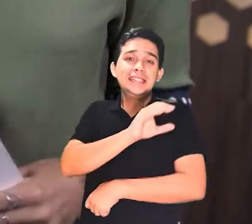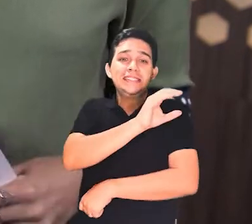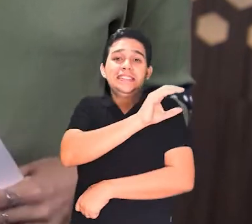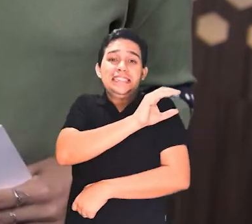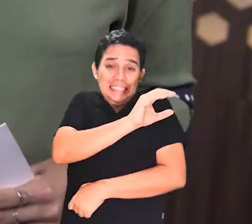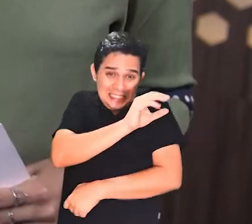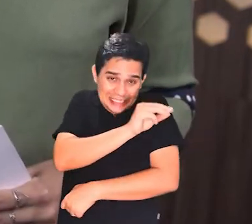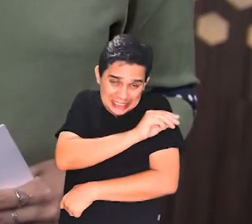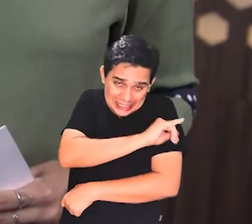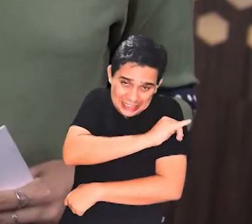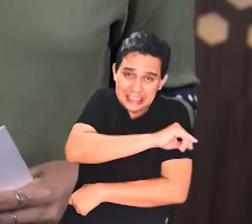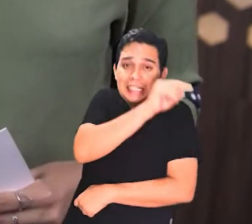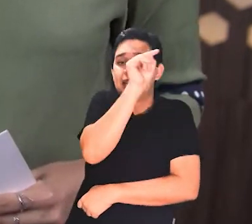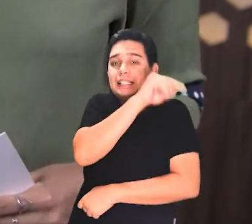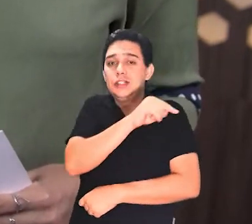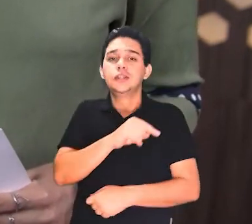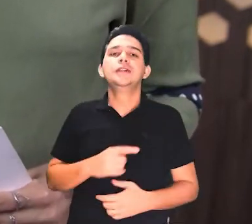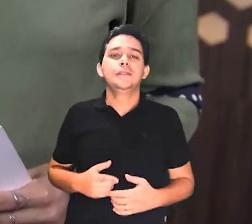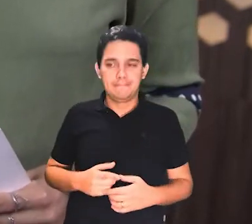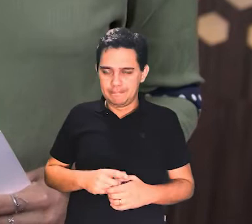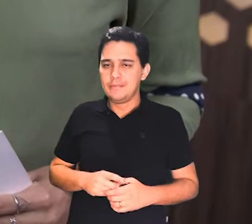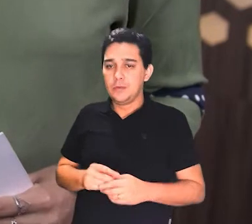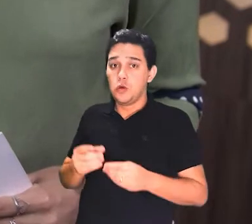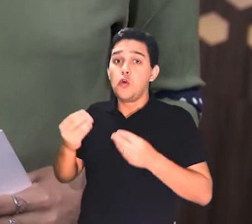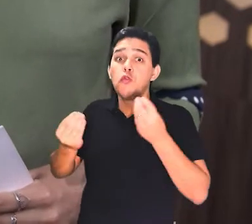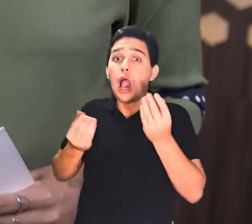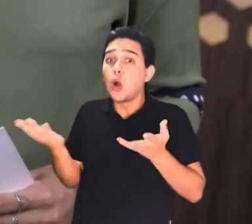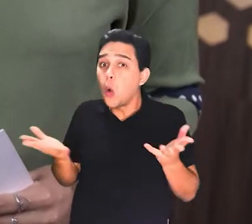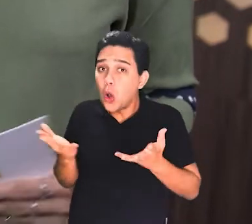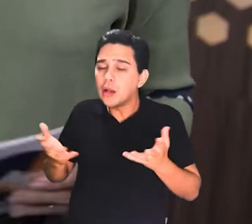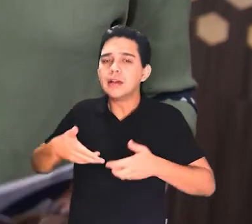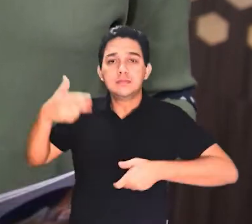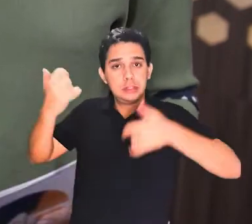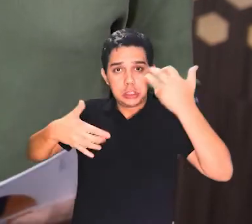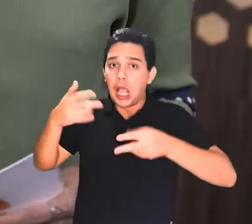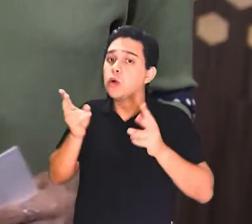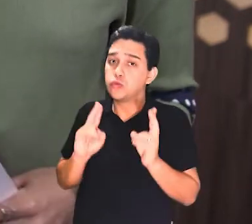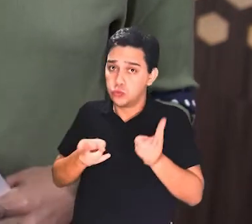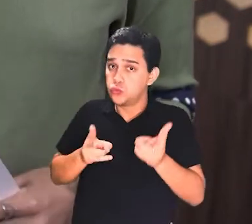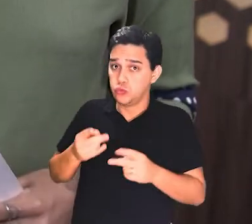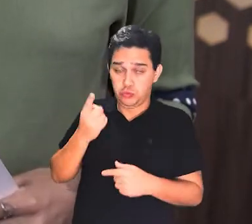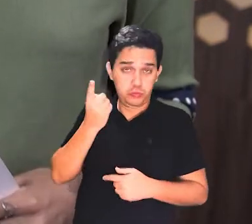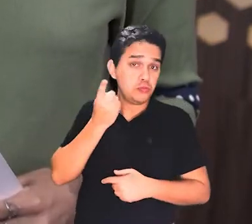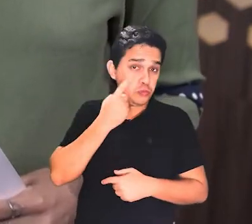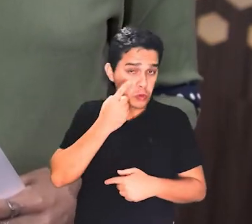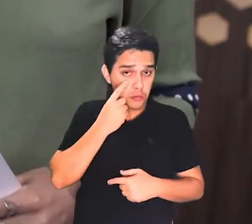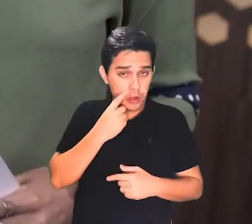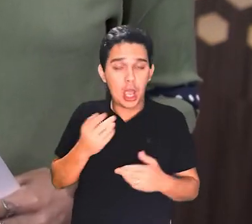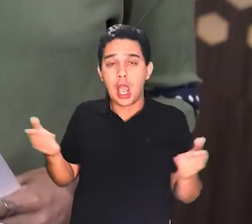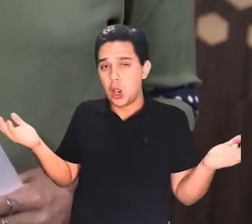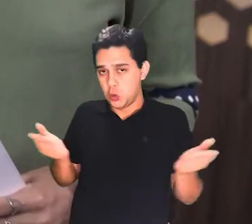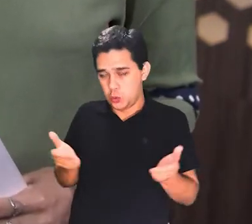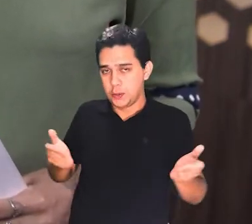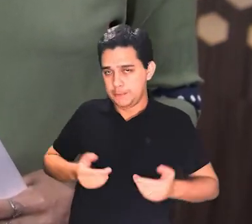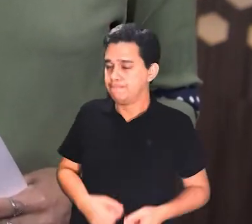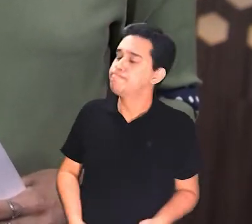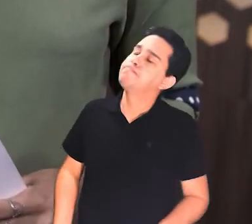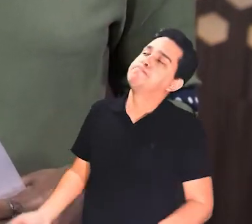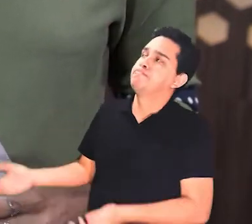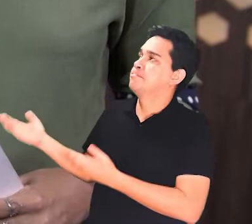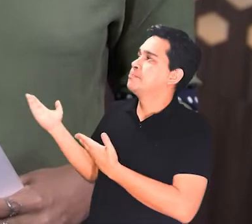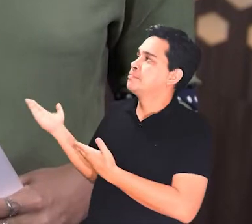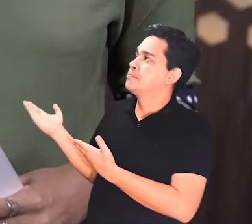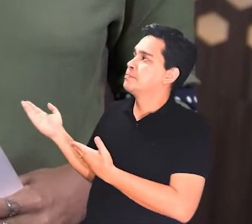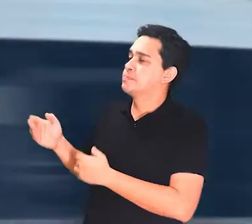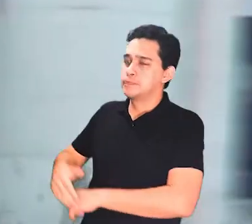de desinstitucionalização. Acompanhe agora a segunda parte da reportagem sobre esse tema no quadro Por Dentro do